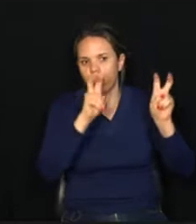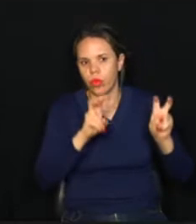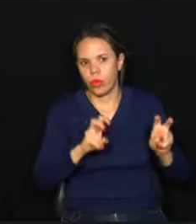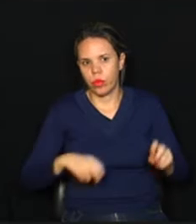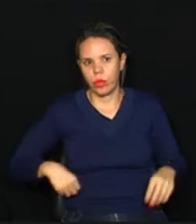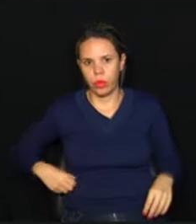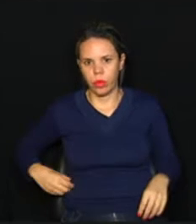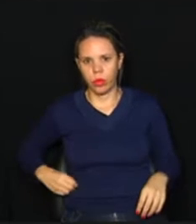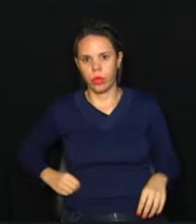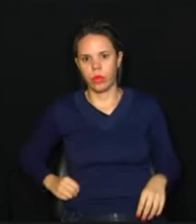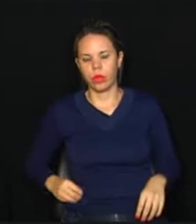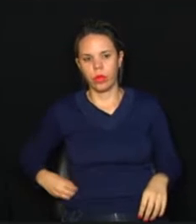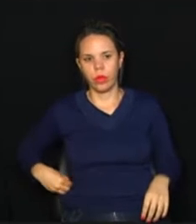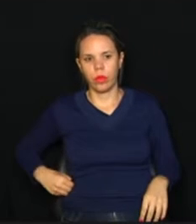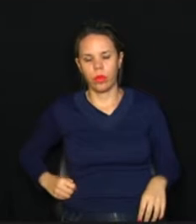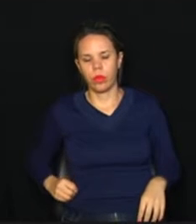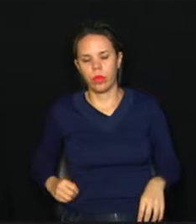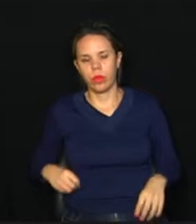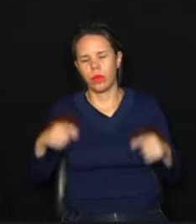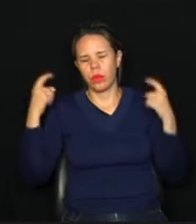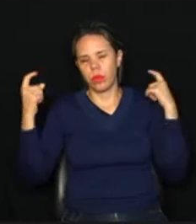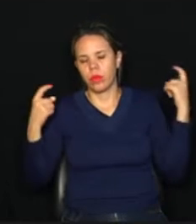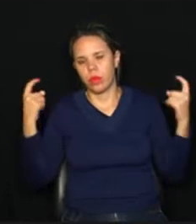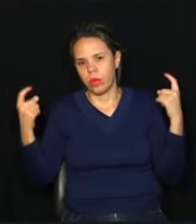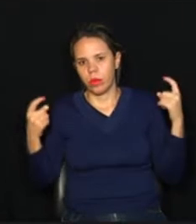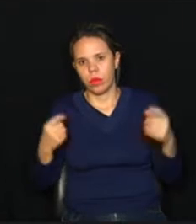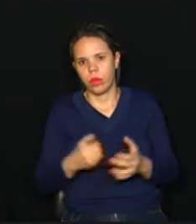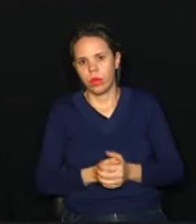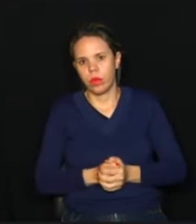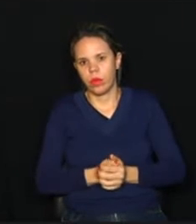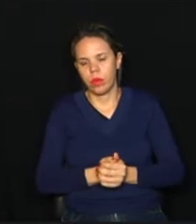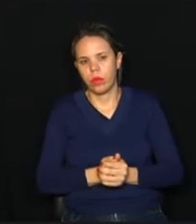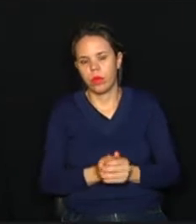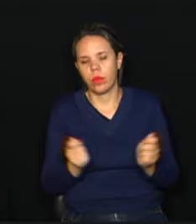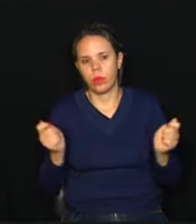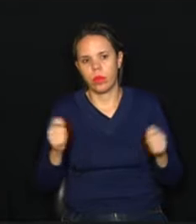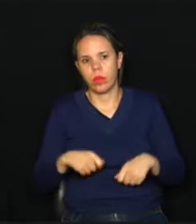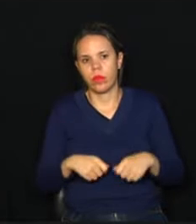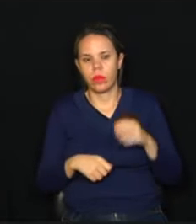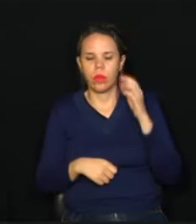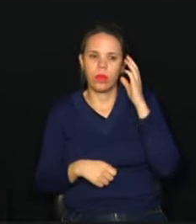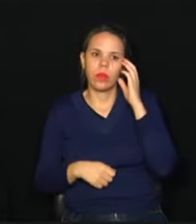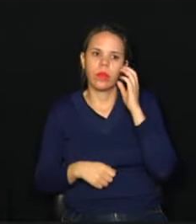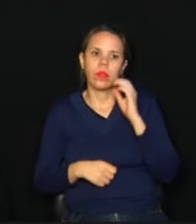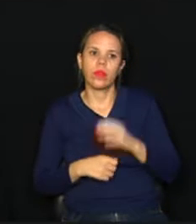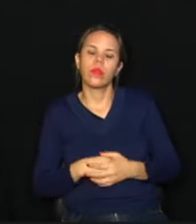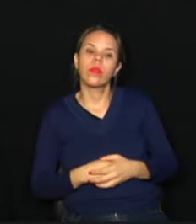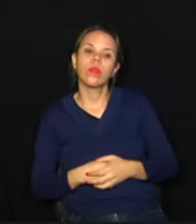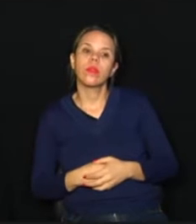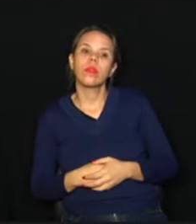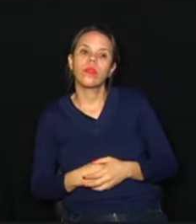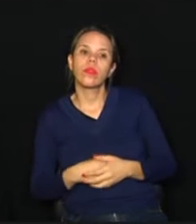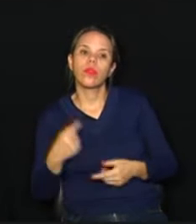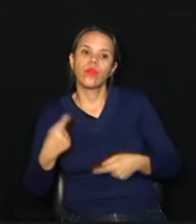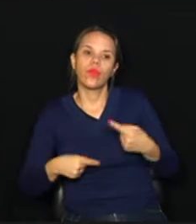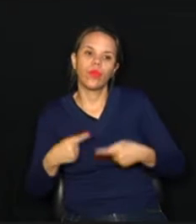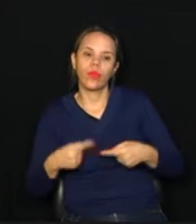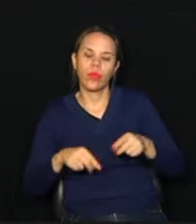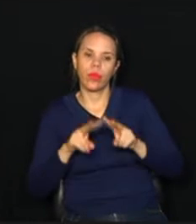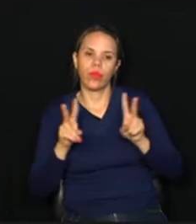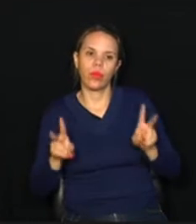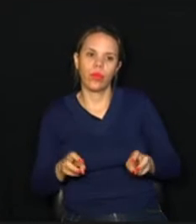tema que também preocupa muito, né, que é a possibilidade da cessão, da discussão sobre